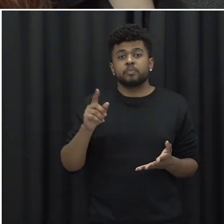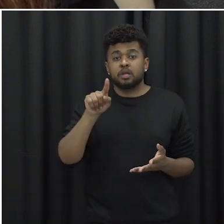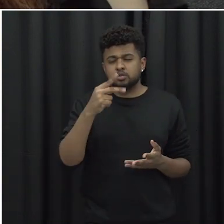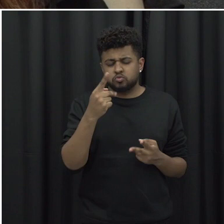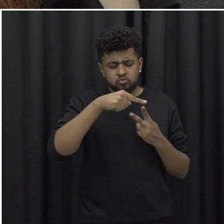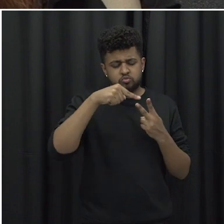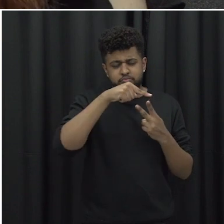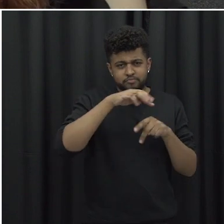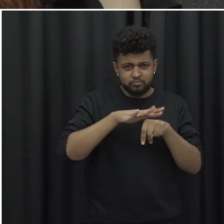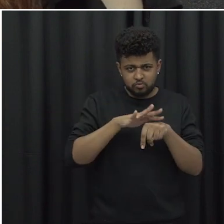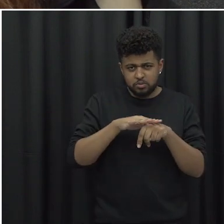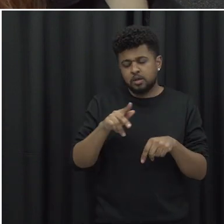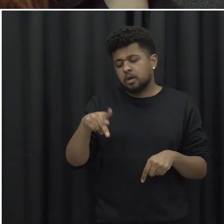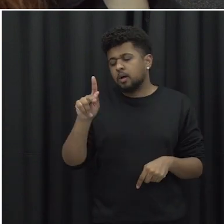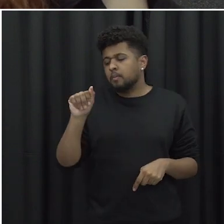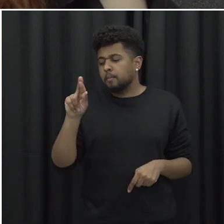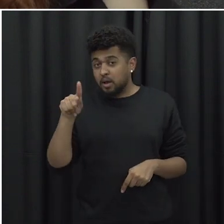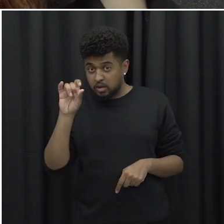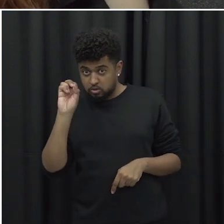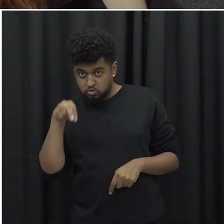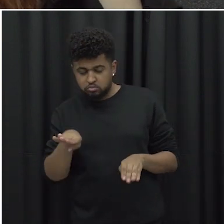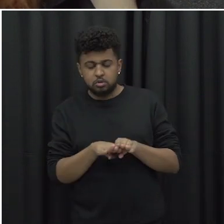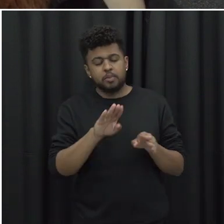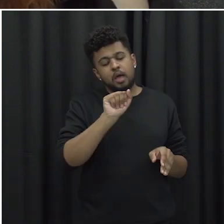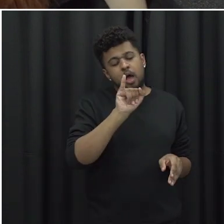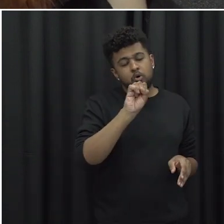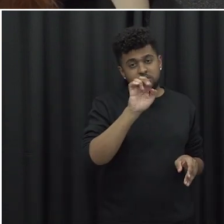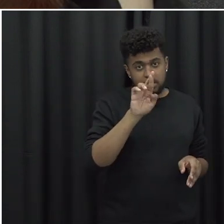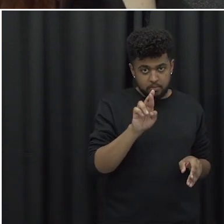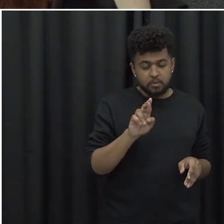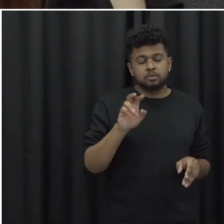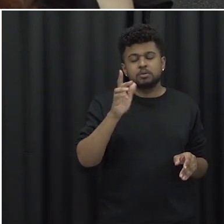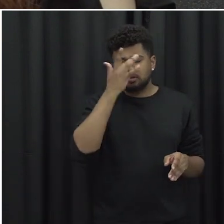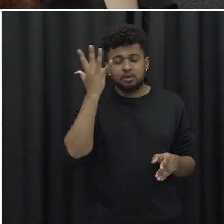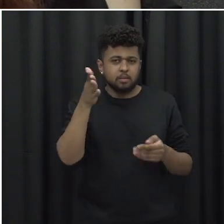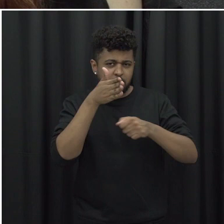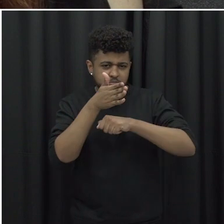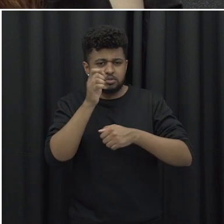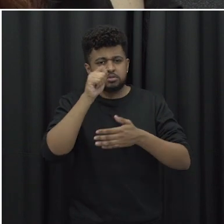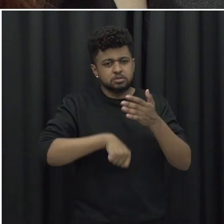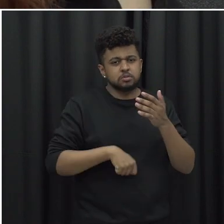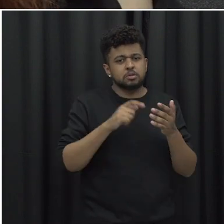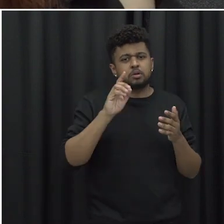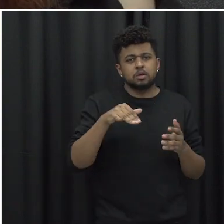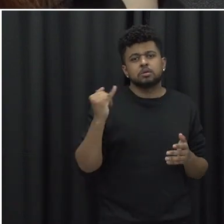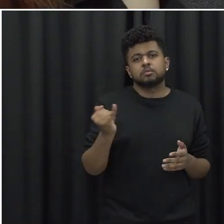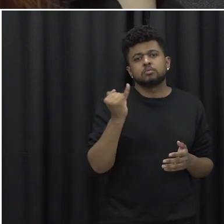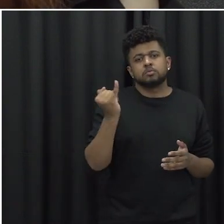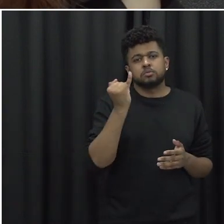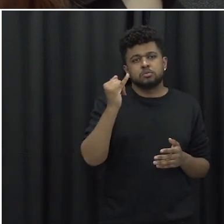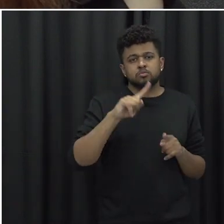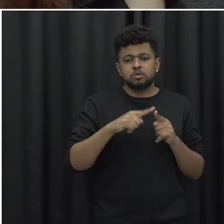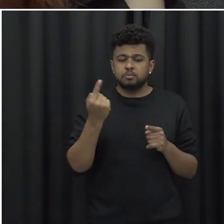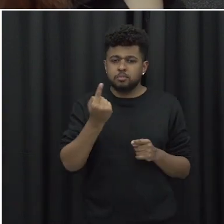ir acompanhando, porque o primeiro canal de divulgação para as inscrições realmente vão ser no Instagram do laboratório e no